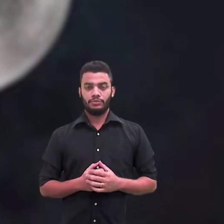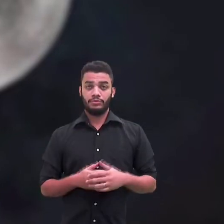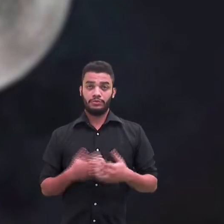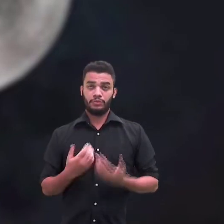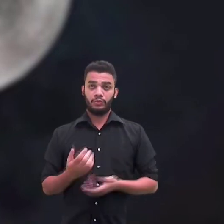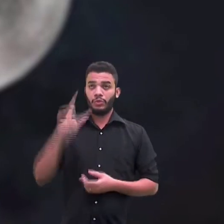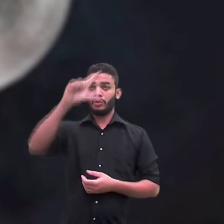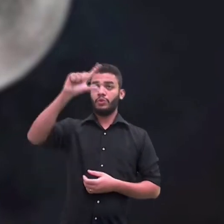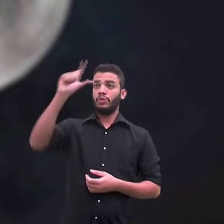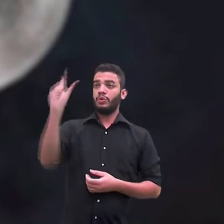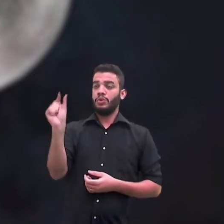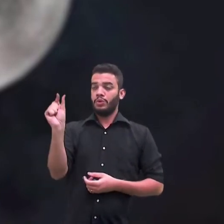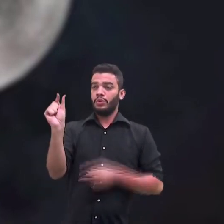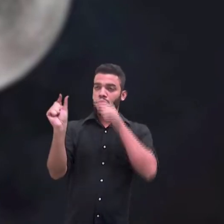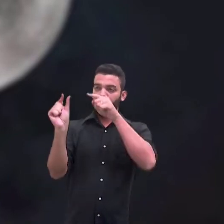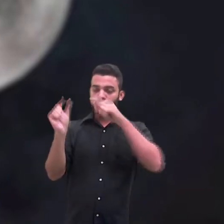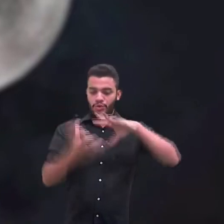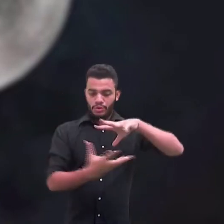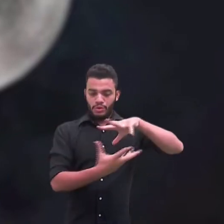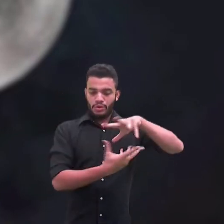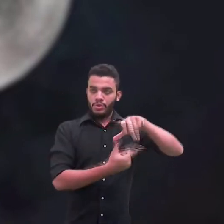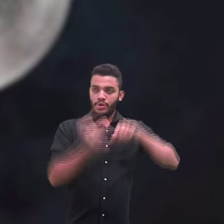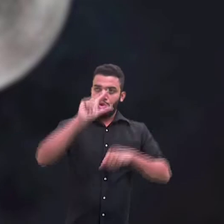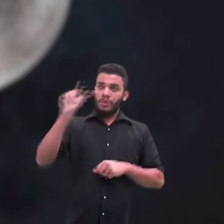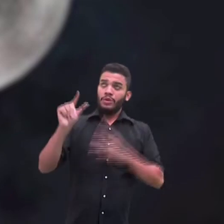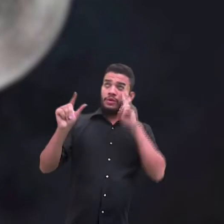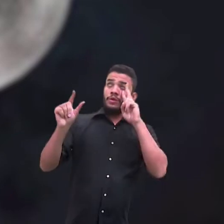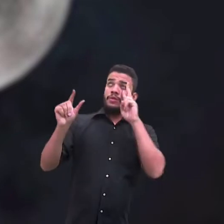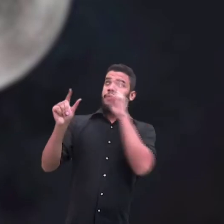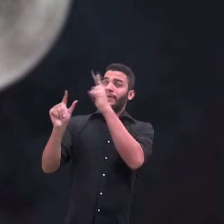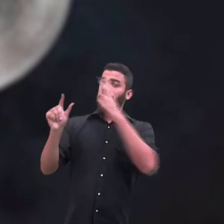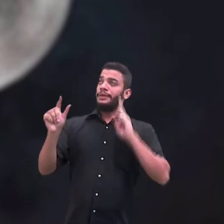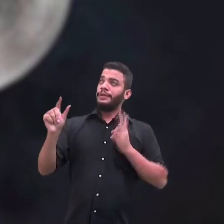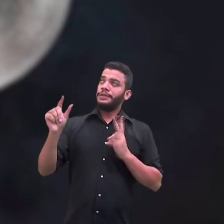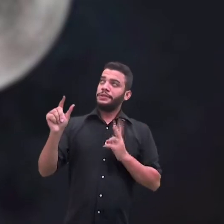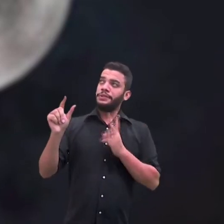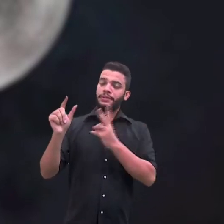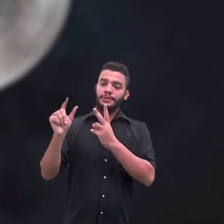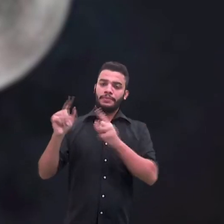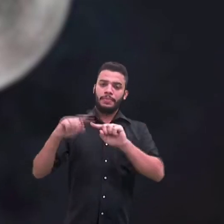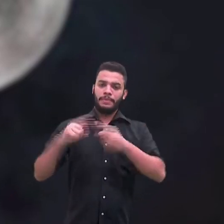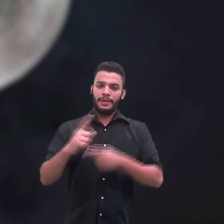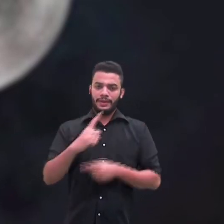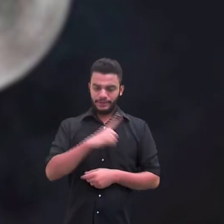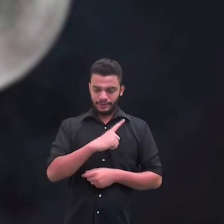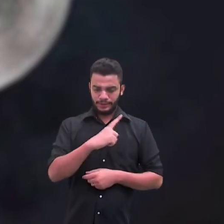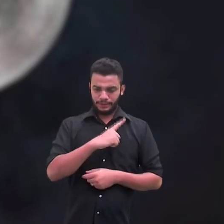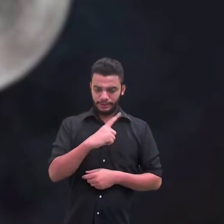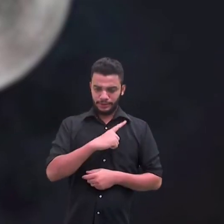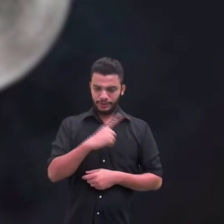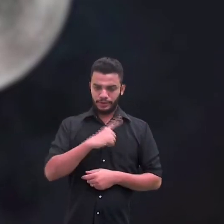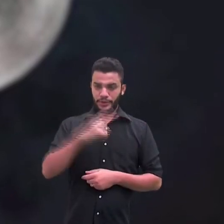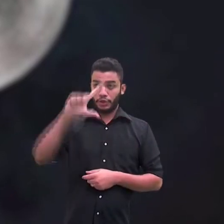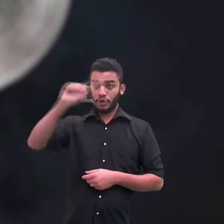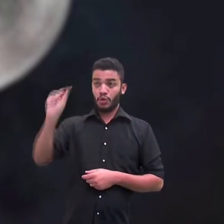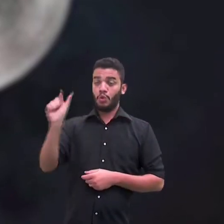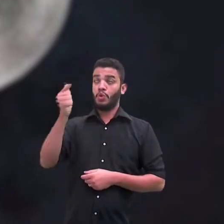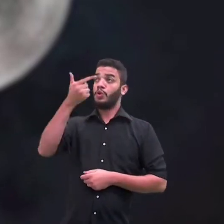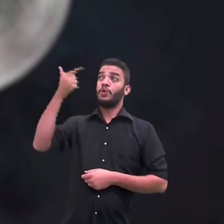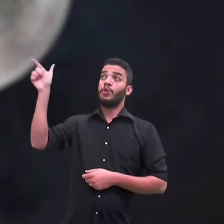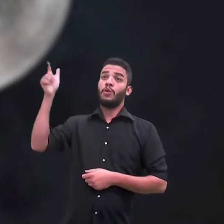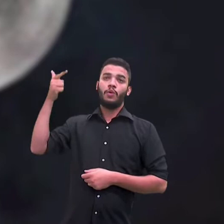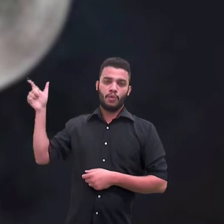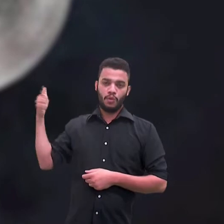a Lua seja o satélite natural mais familiar para nós, existem outros que orbitam por outros planetas na